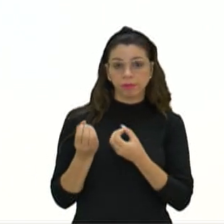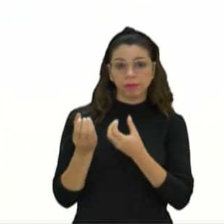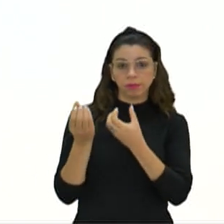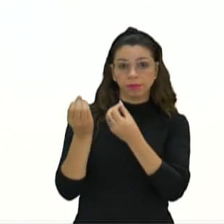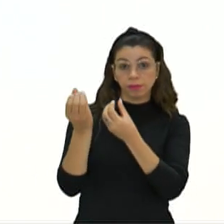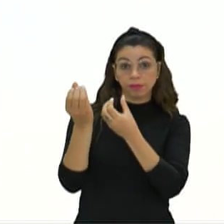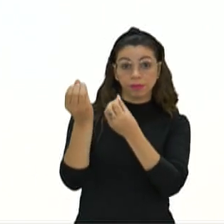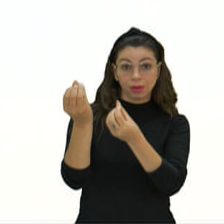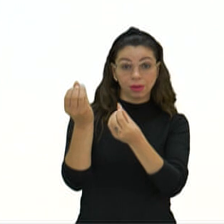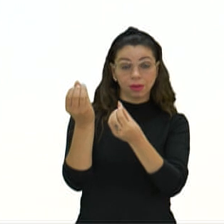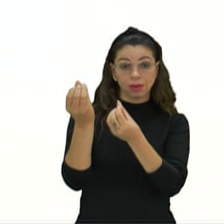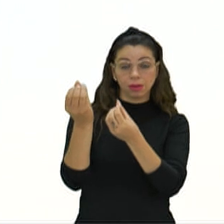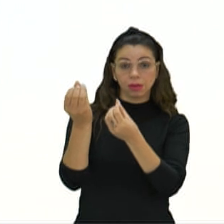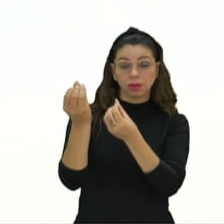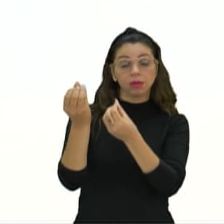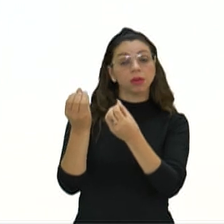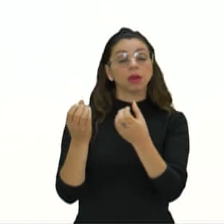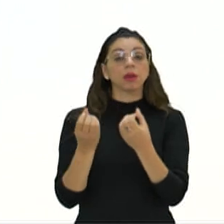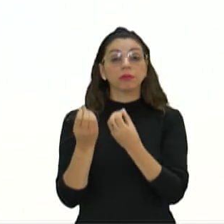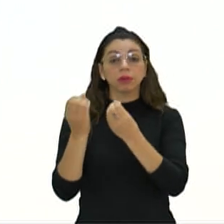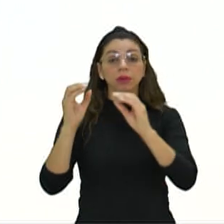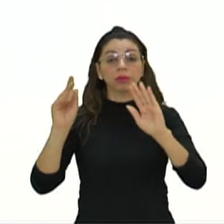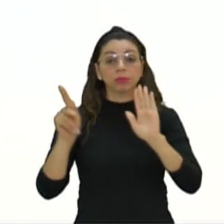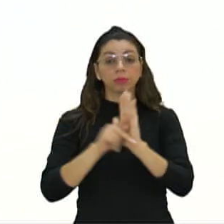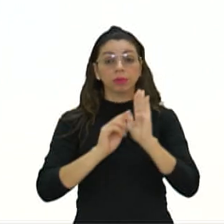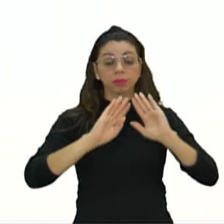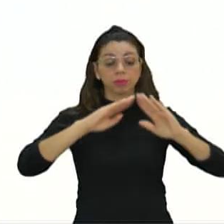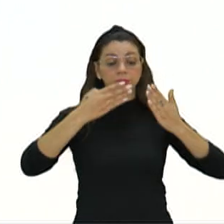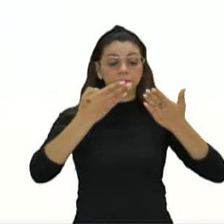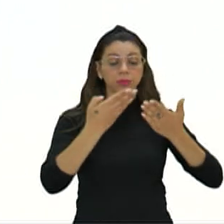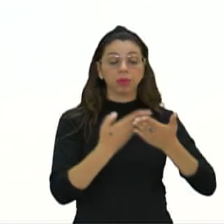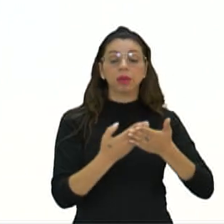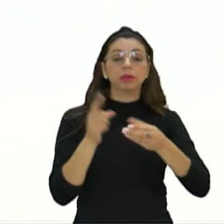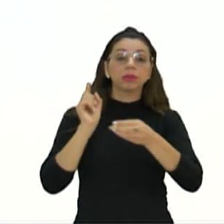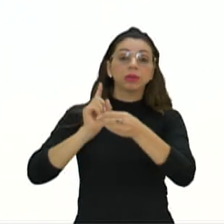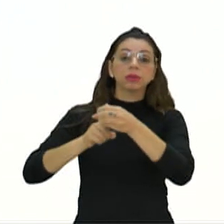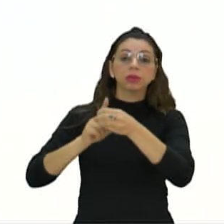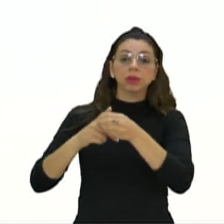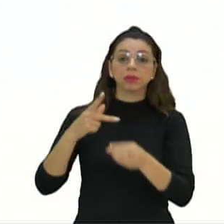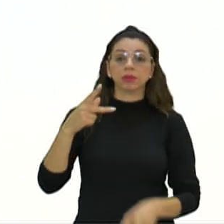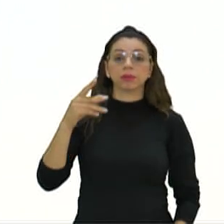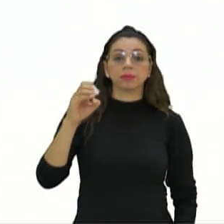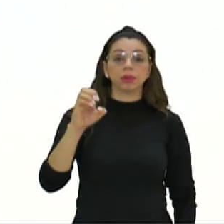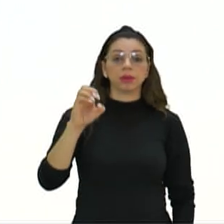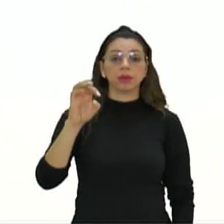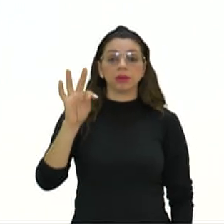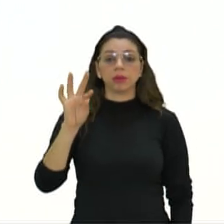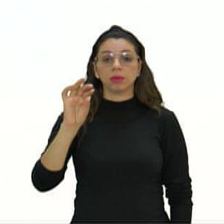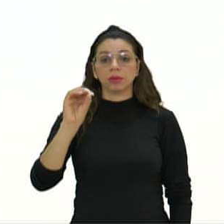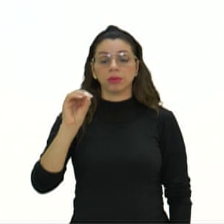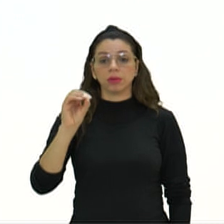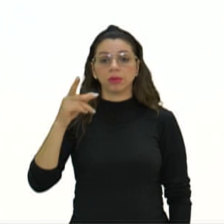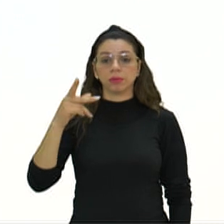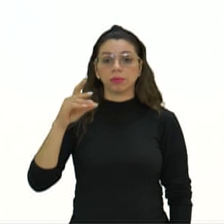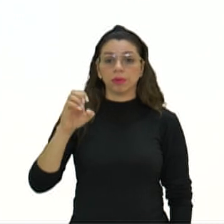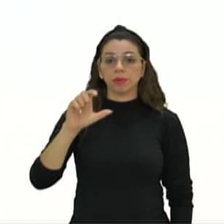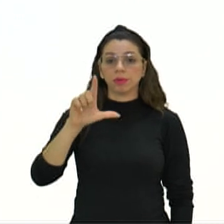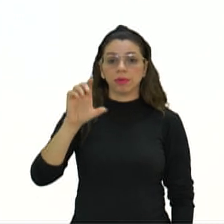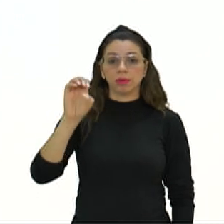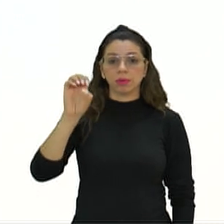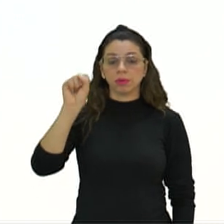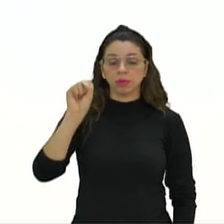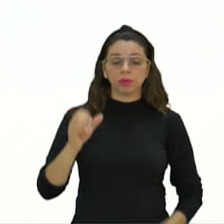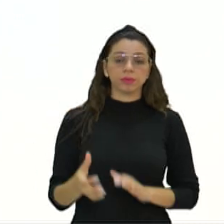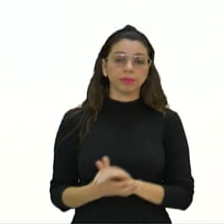nossa viagem, né, escolar será para Petrópolis. Daí a aluna resolve contar isso num outro momento.